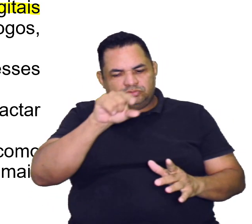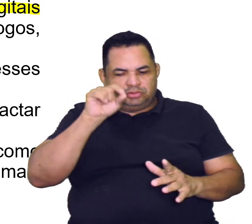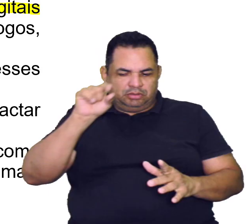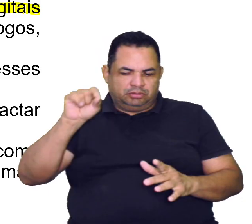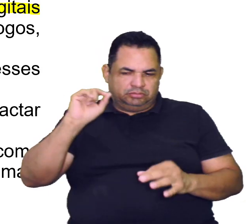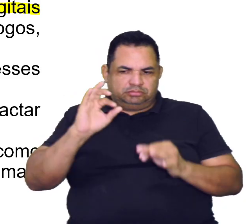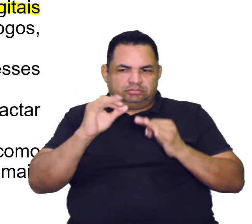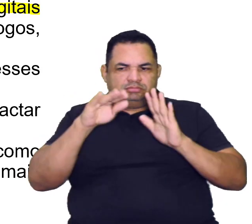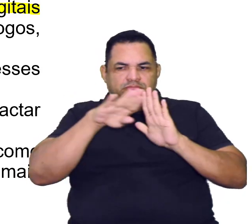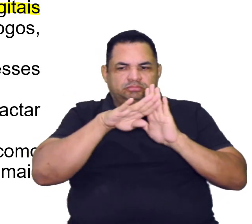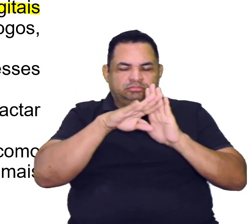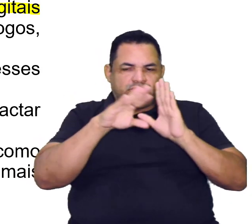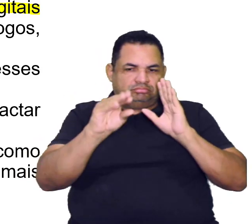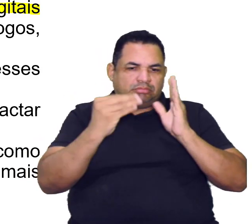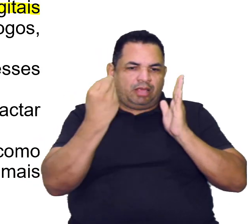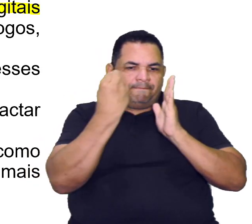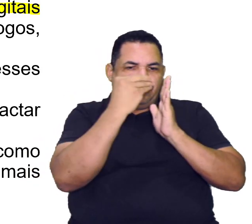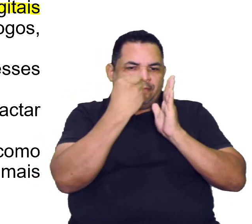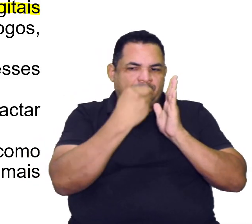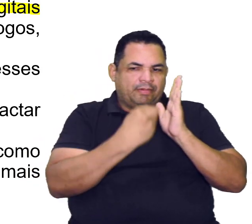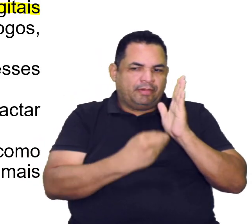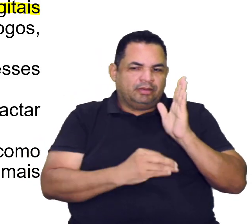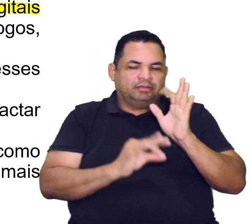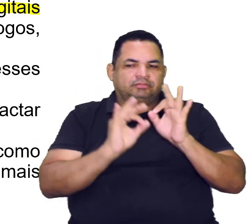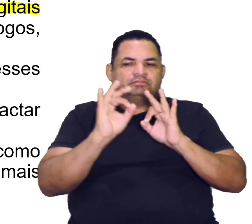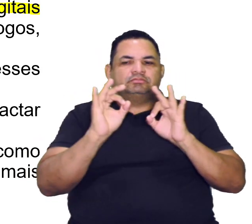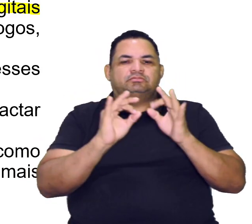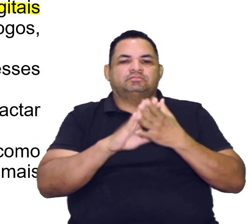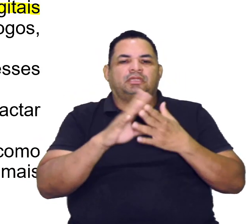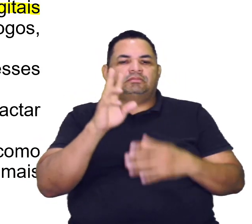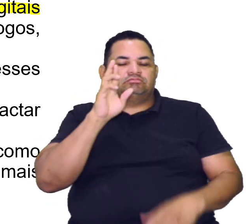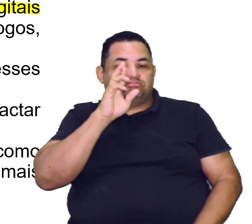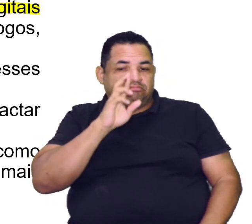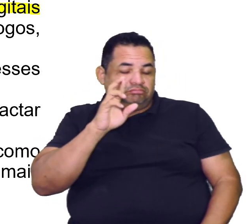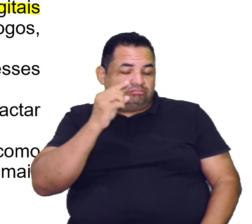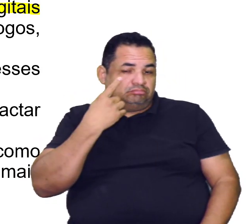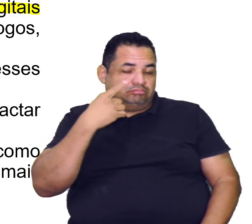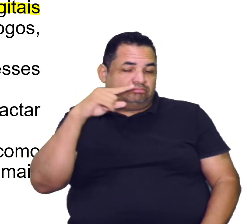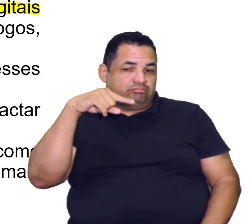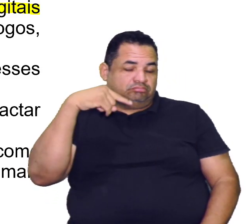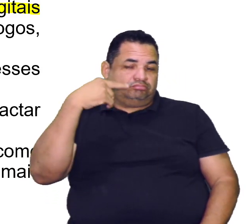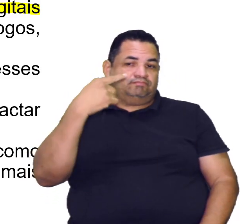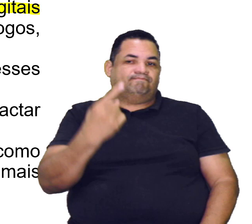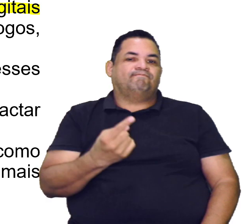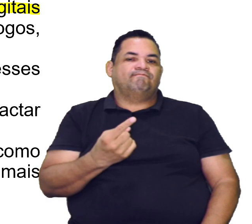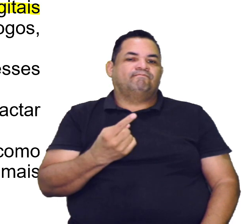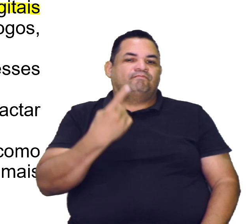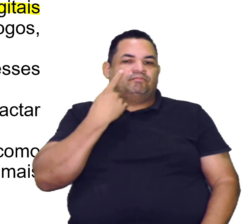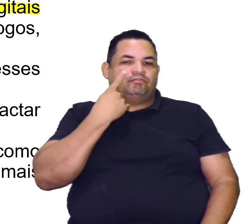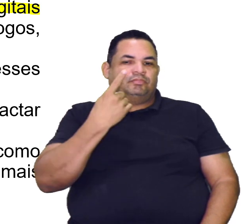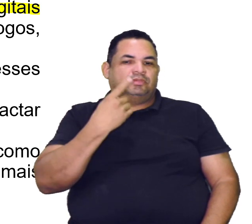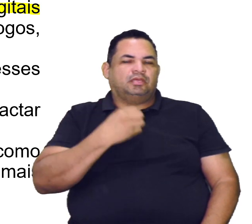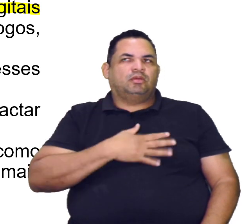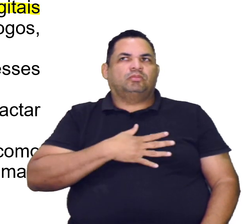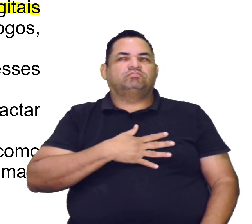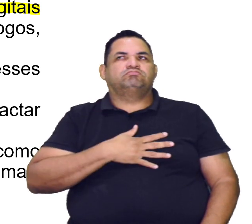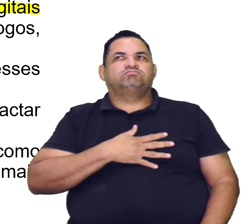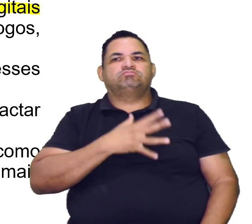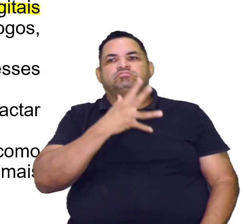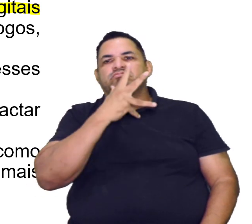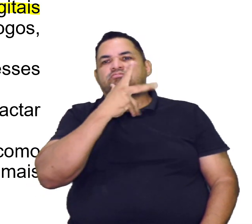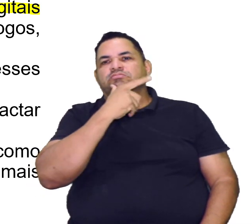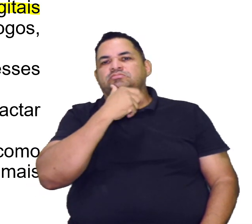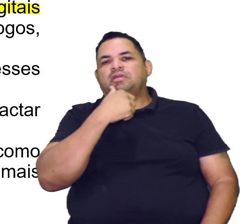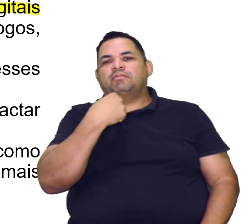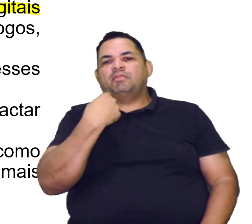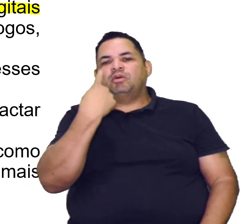beleza. E aí quero que vocês observem, e aí se vocês puderem ver lá quanto tempo vocês